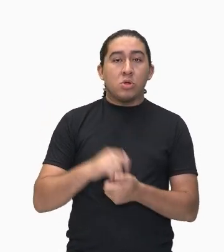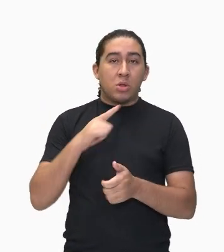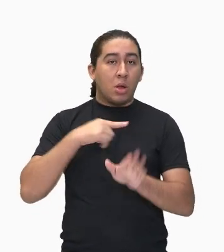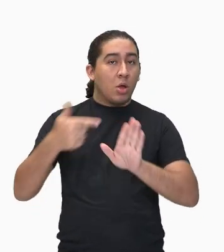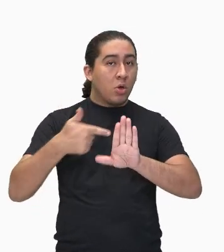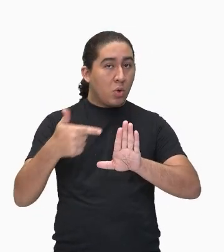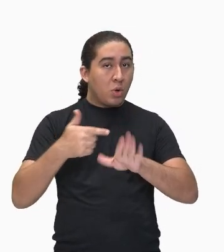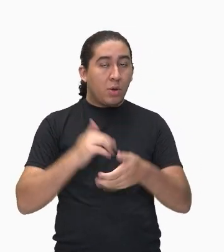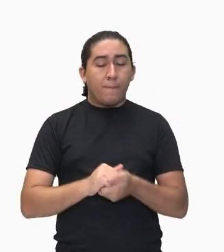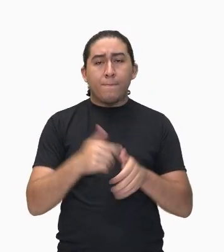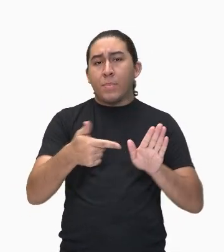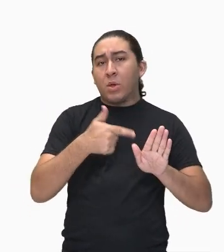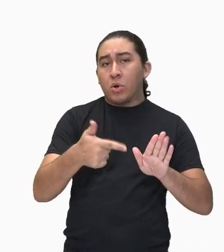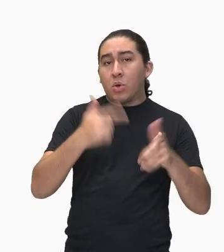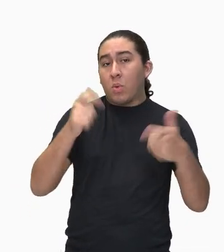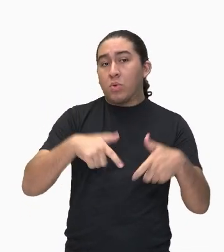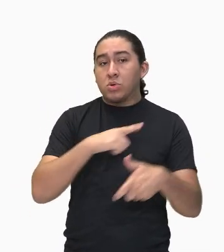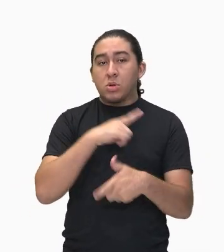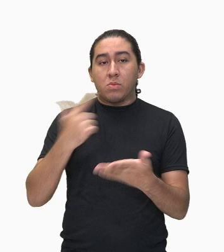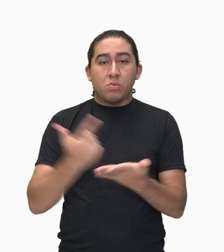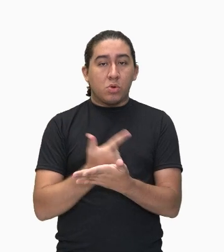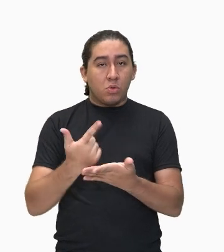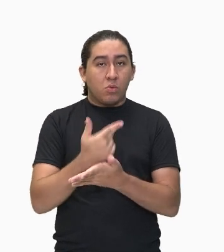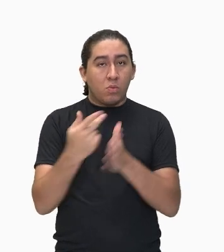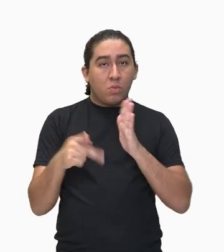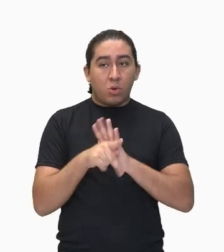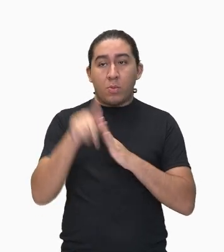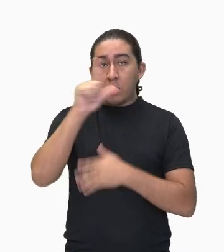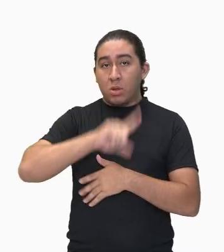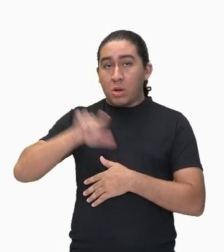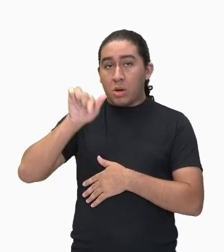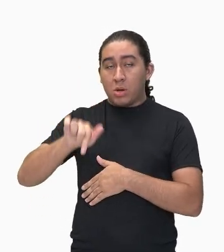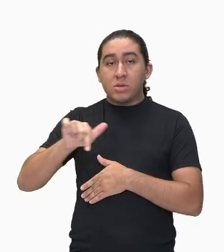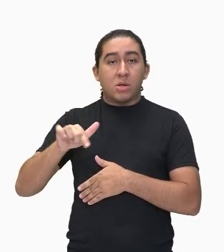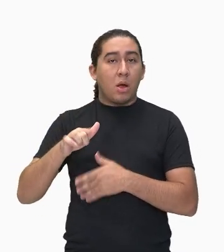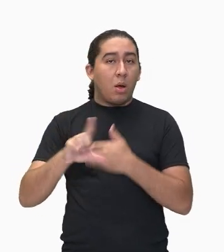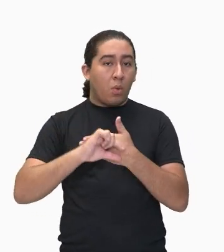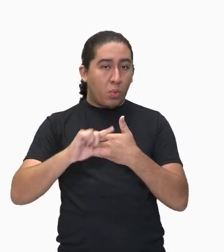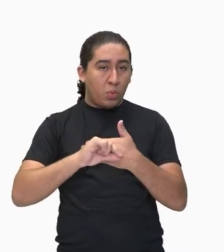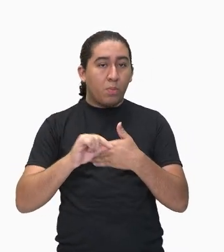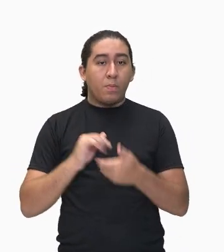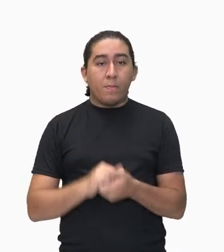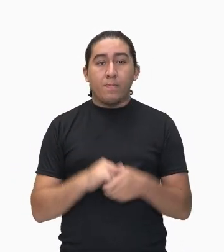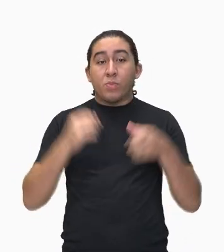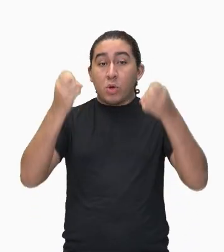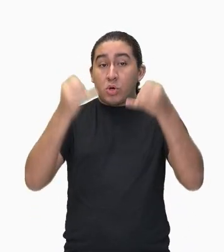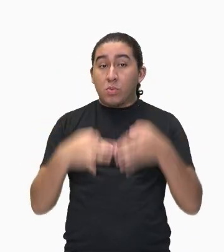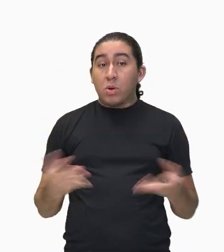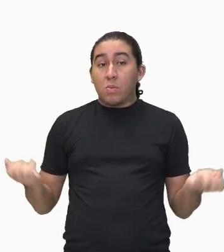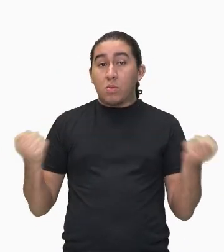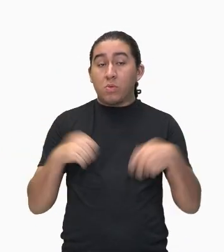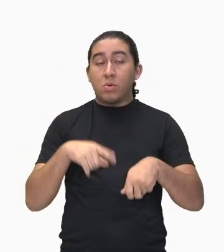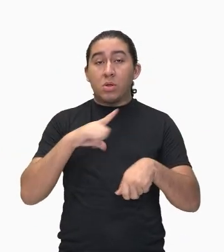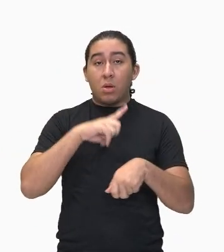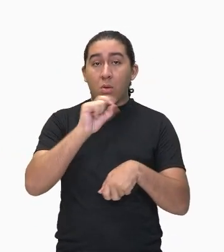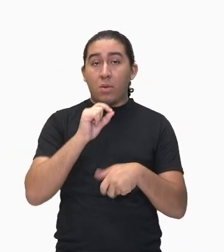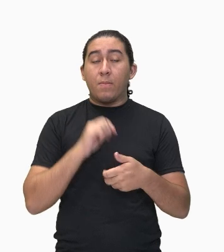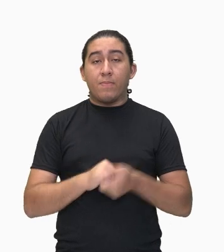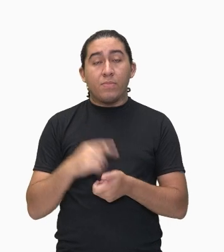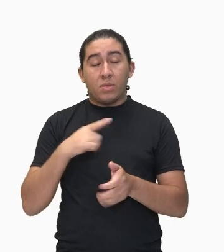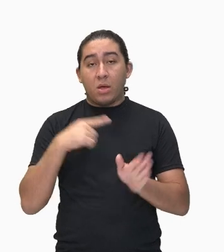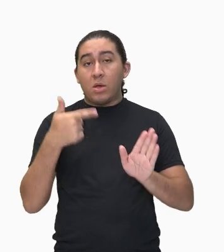A ironia está presente na obra literária do realismo. Ele fala de forma sarcástica.